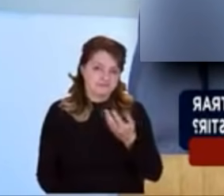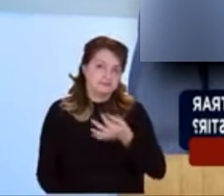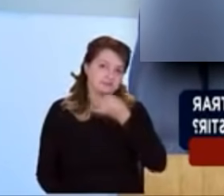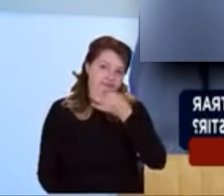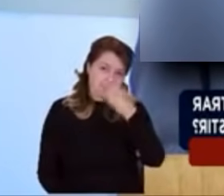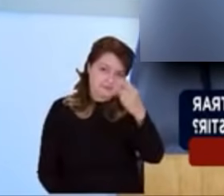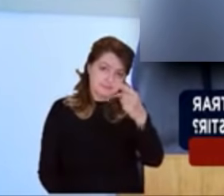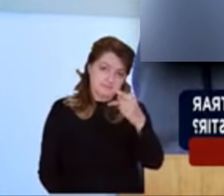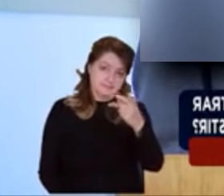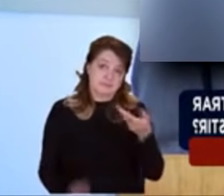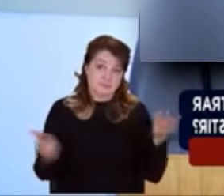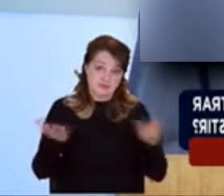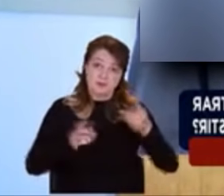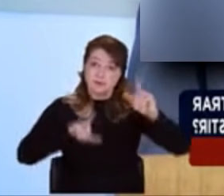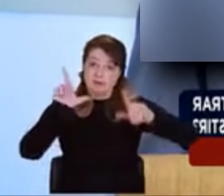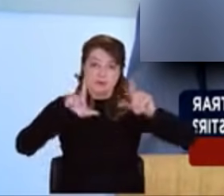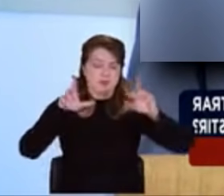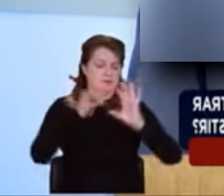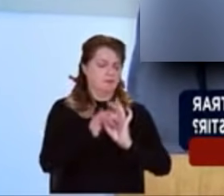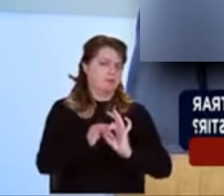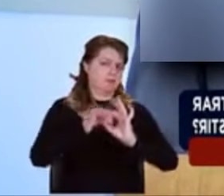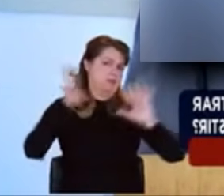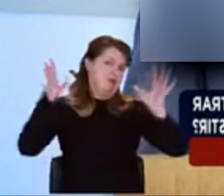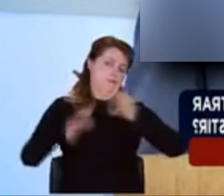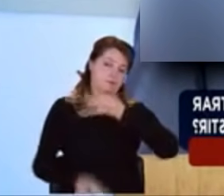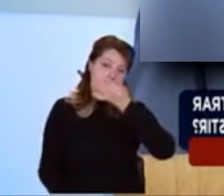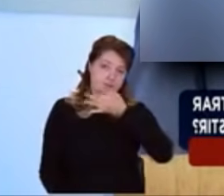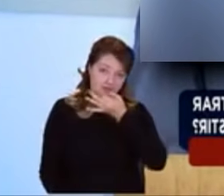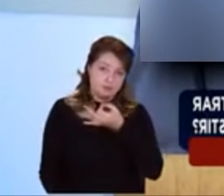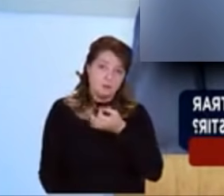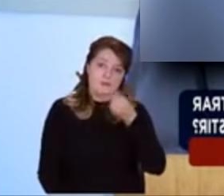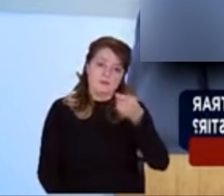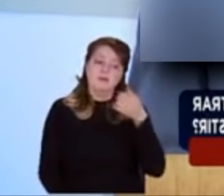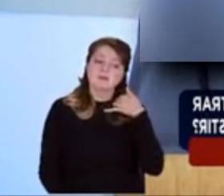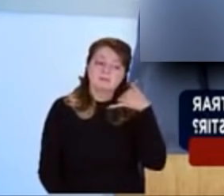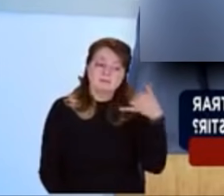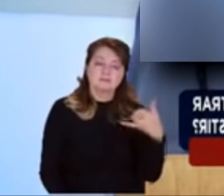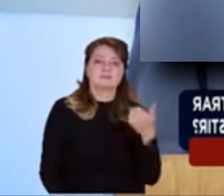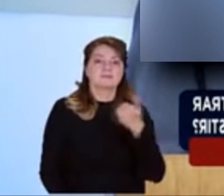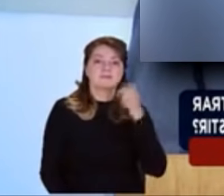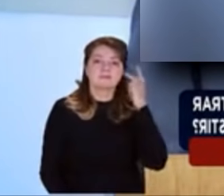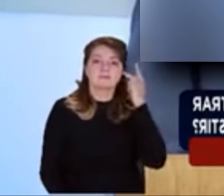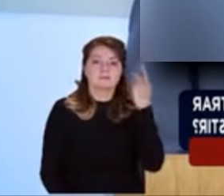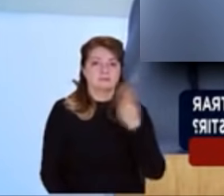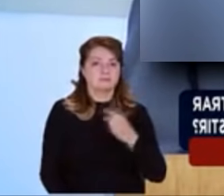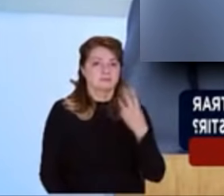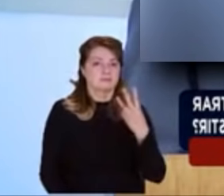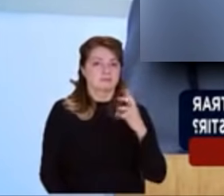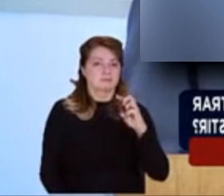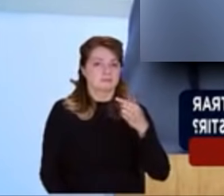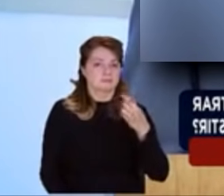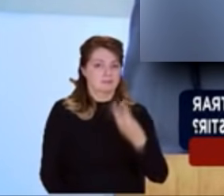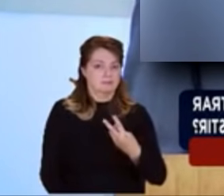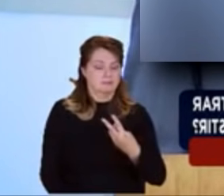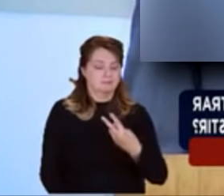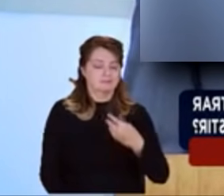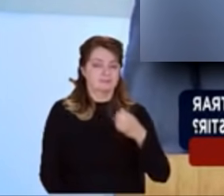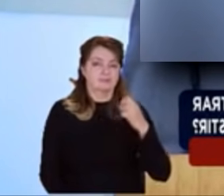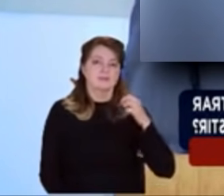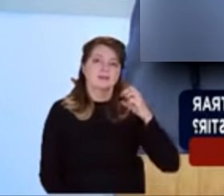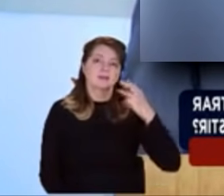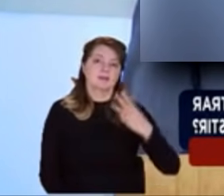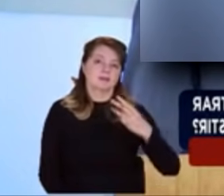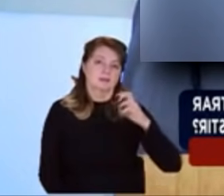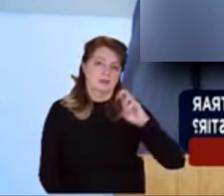Primeiro, eu vou começar como eu fiz no vídeo anterior. Eu tenho que explicar o contexto lamentável do programa de televisão que passou essa matéria que eu contei agora pra vocês,